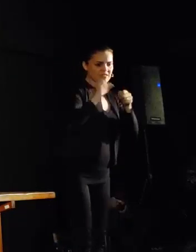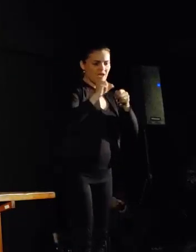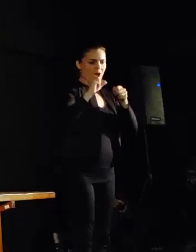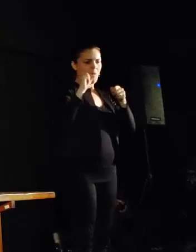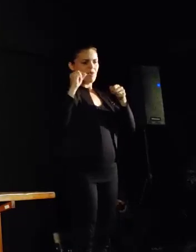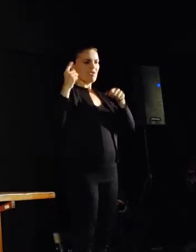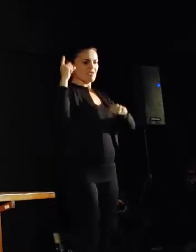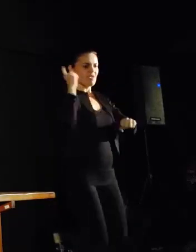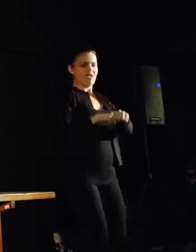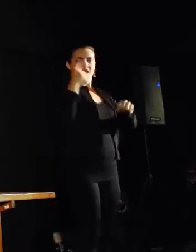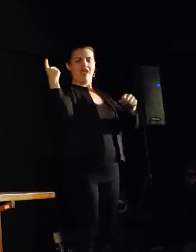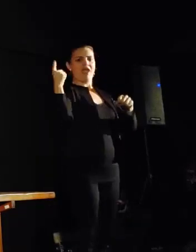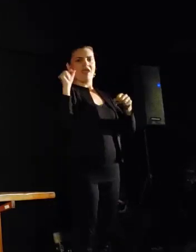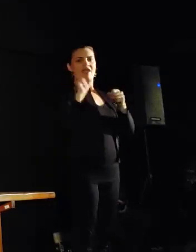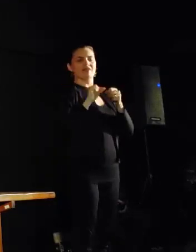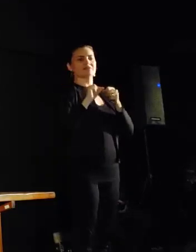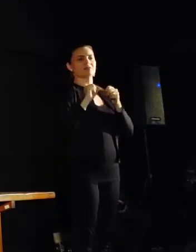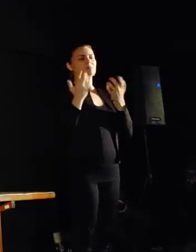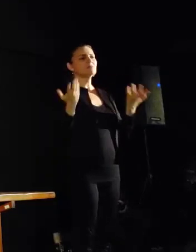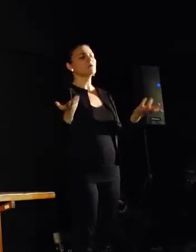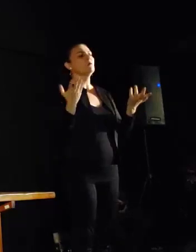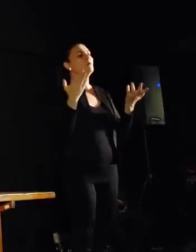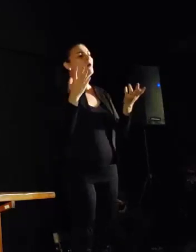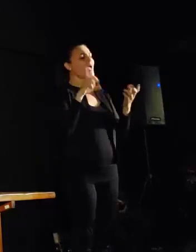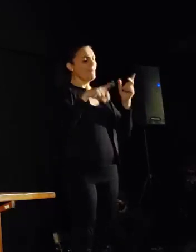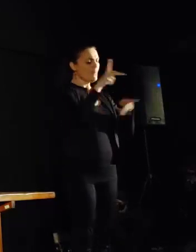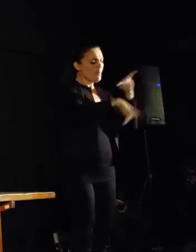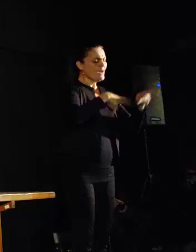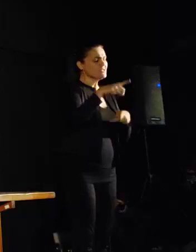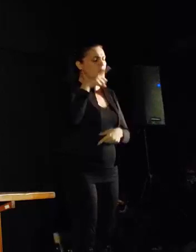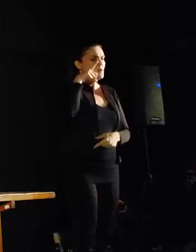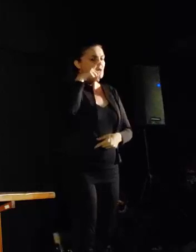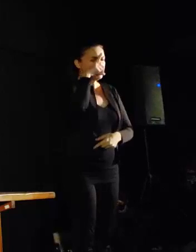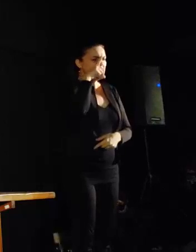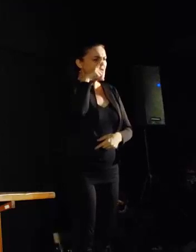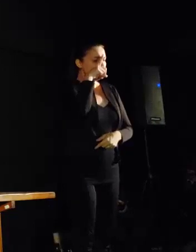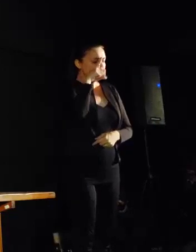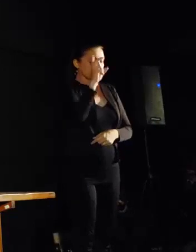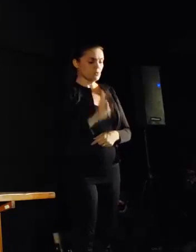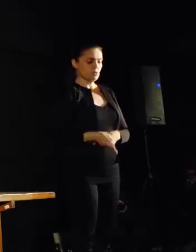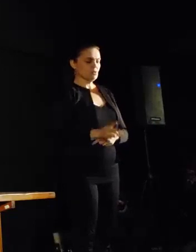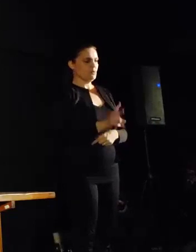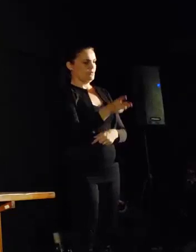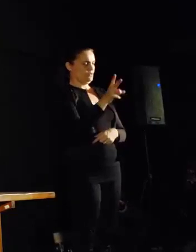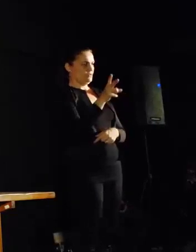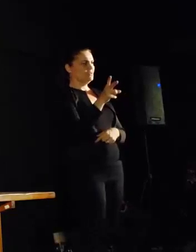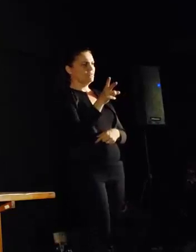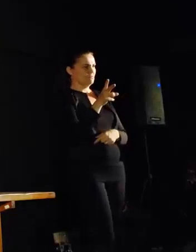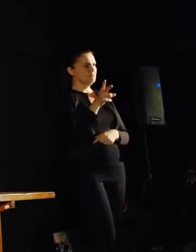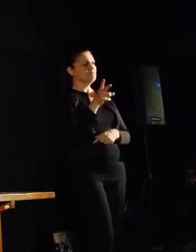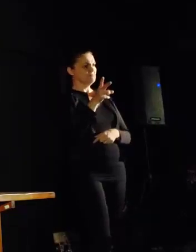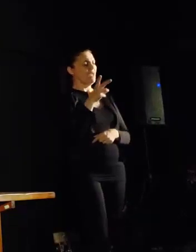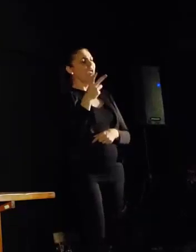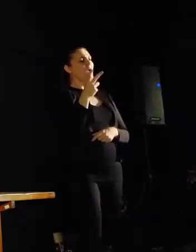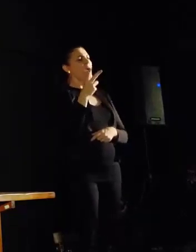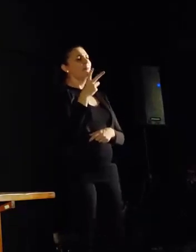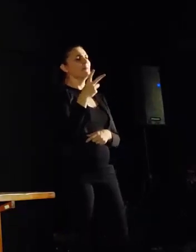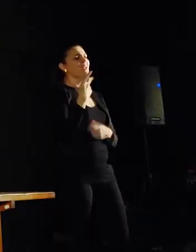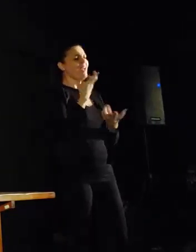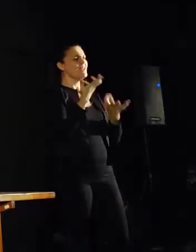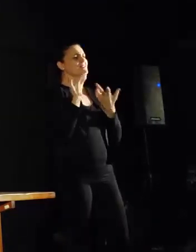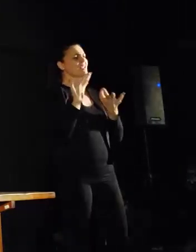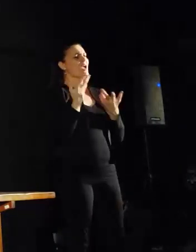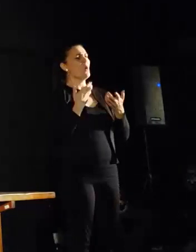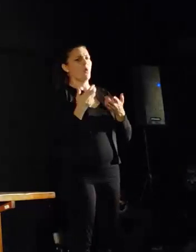ela está num risco contínuo, né? Fazendo então com que ela tenha uma adesão a um governo que promete uma